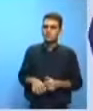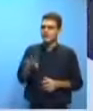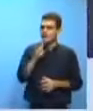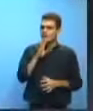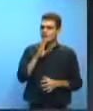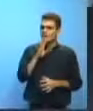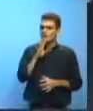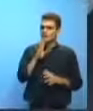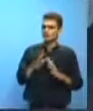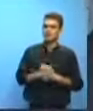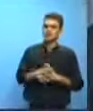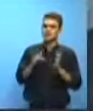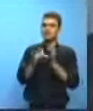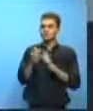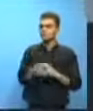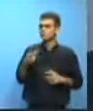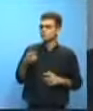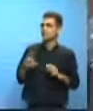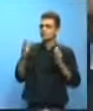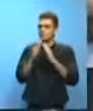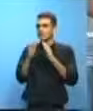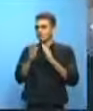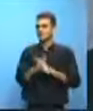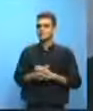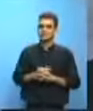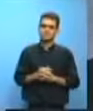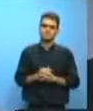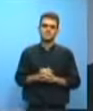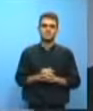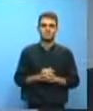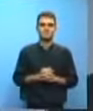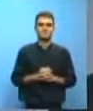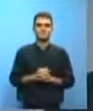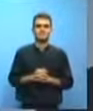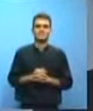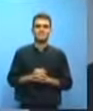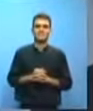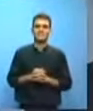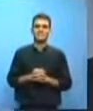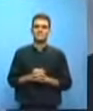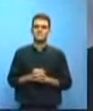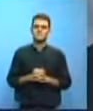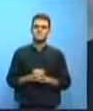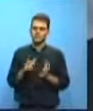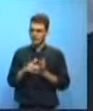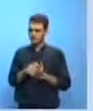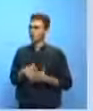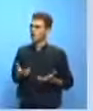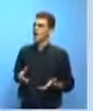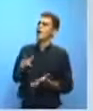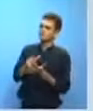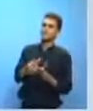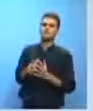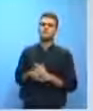Logo estão tratando mal Jesus Cristo. Quem trata mal Jesus Cristo, tudo dá mal. Vai mal. Foi isso então? É, filho. Eu vou resolver